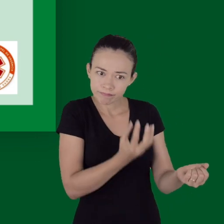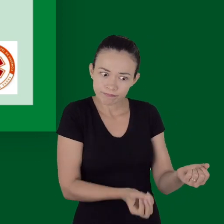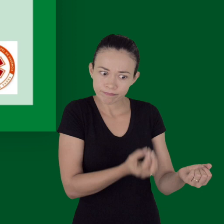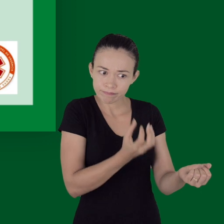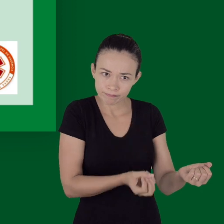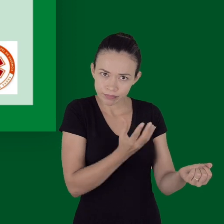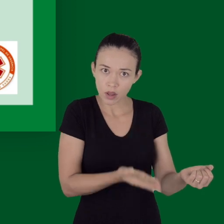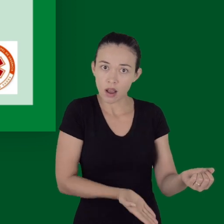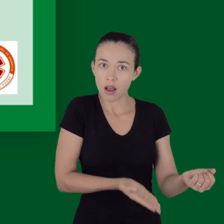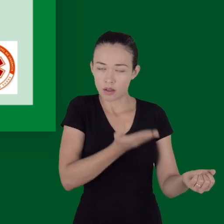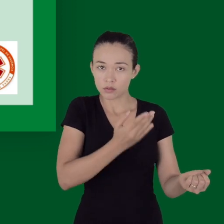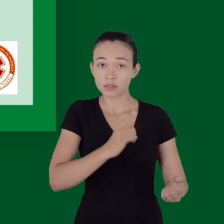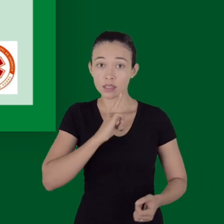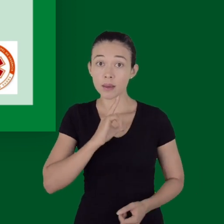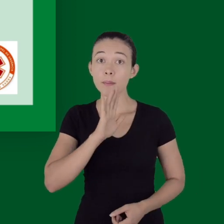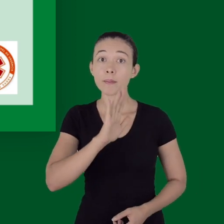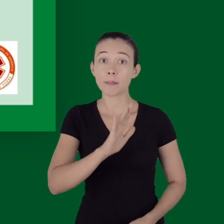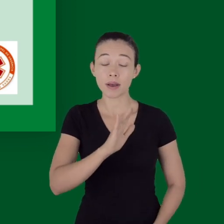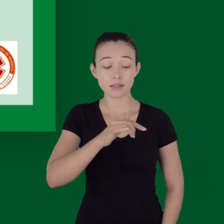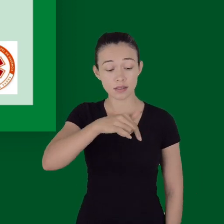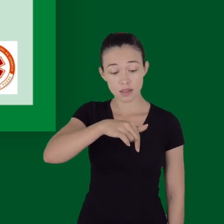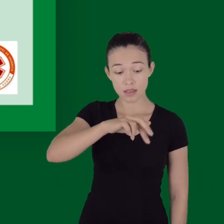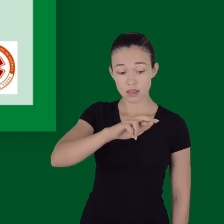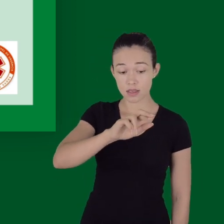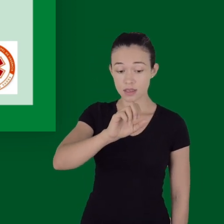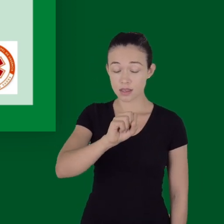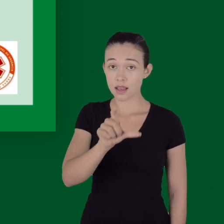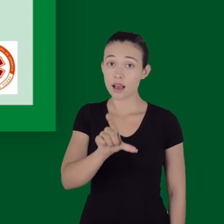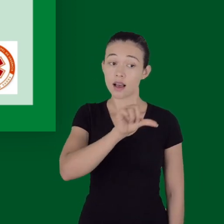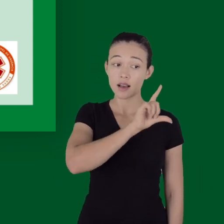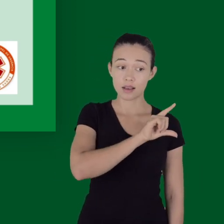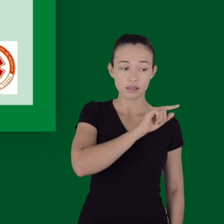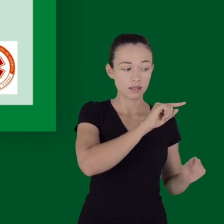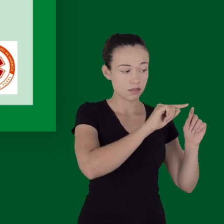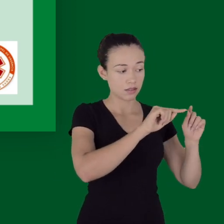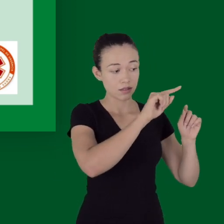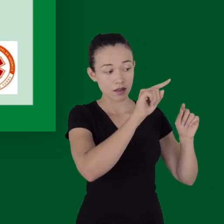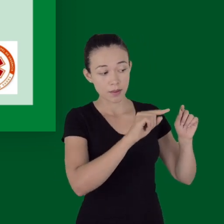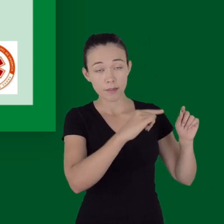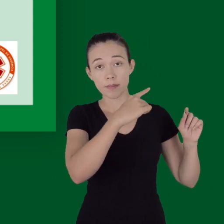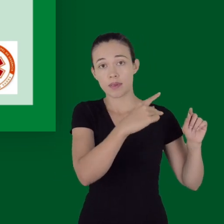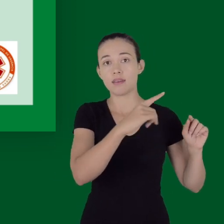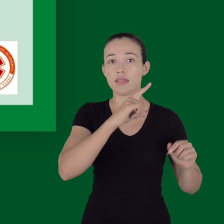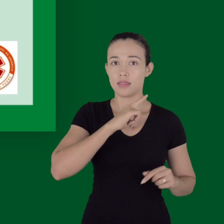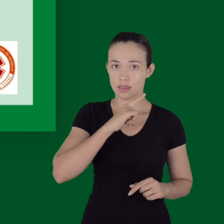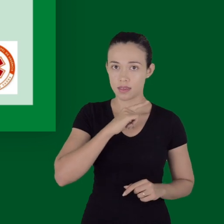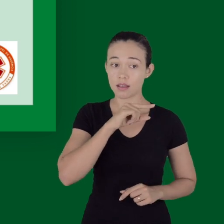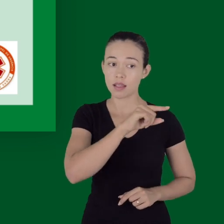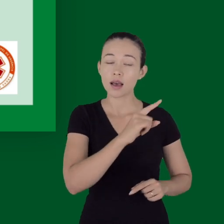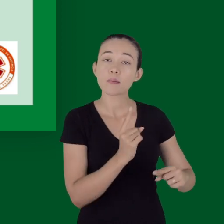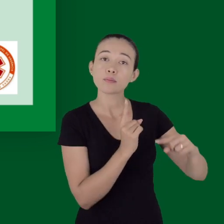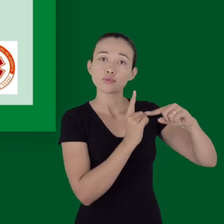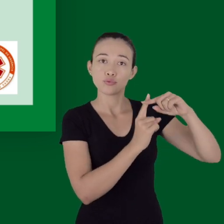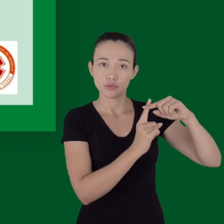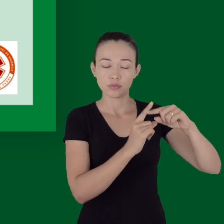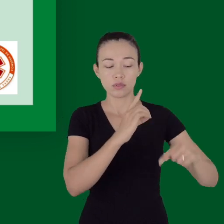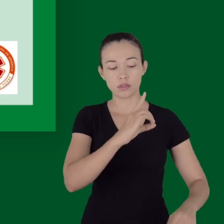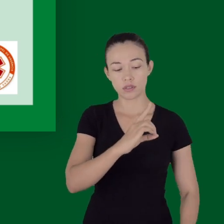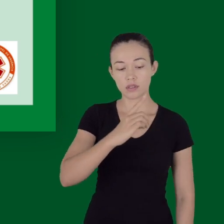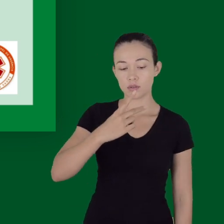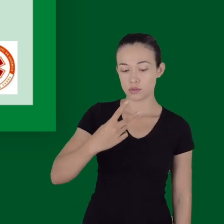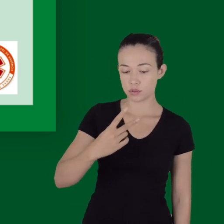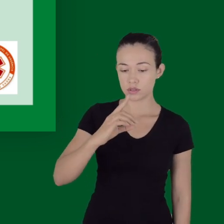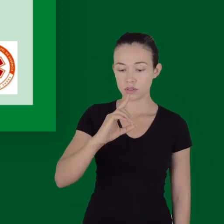que existe onda P precedendo todo o QRS. Ela é positiva em D2, D3 e